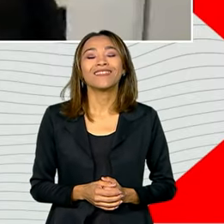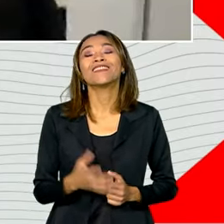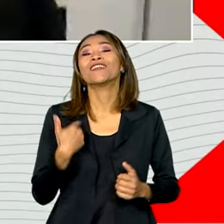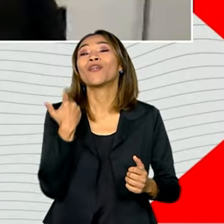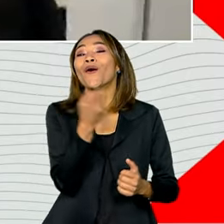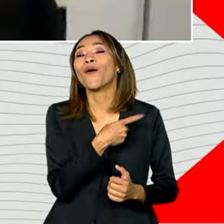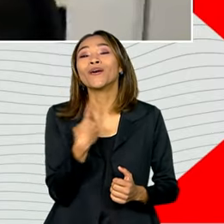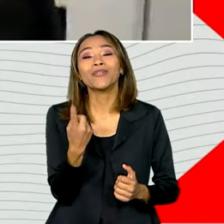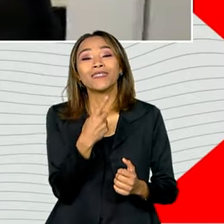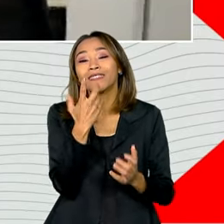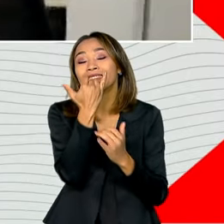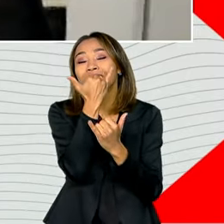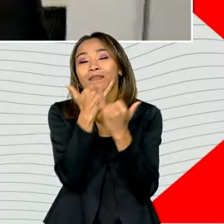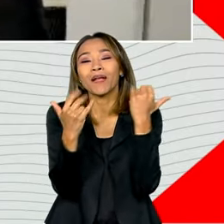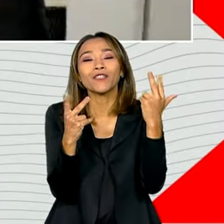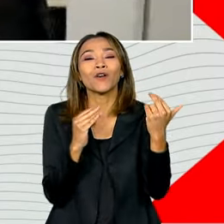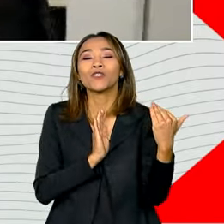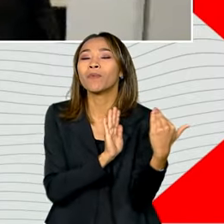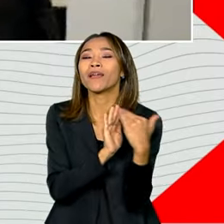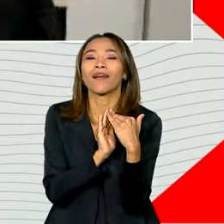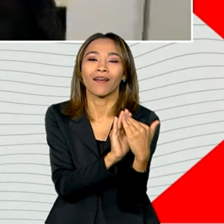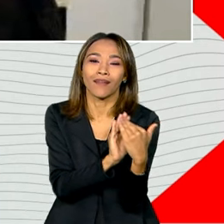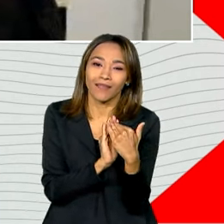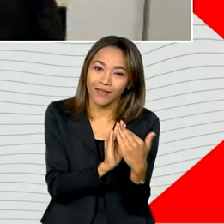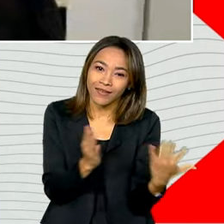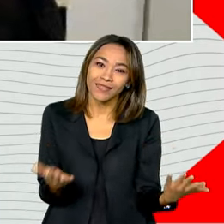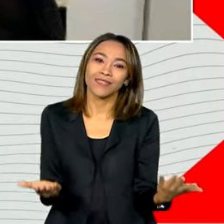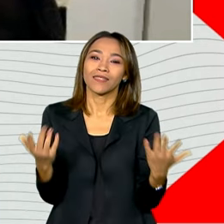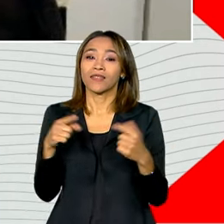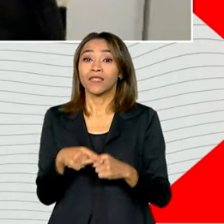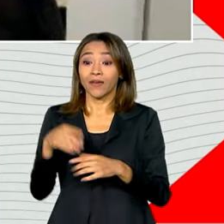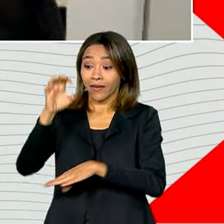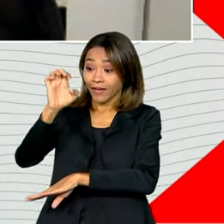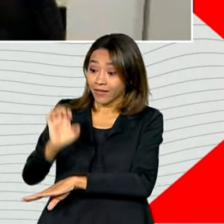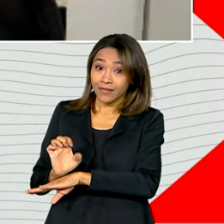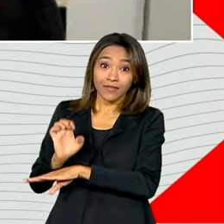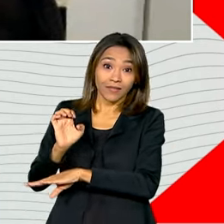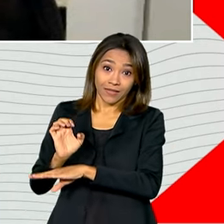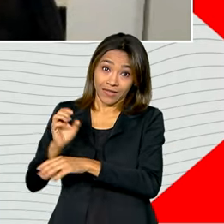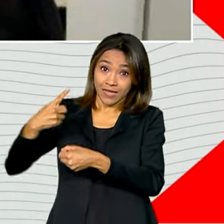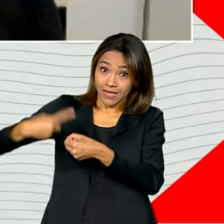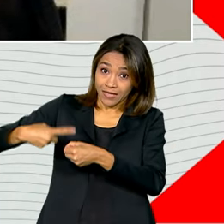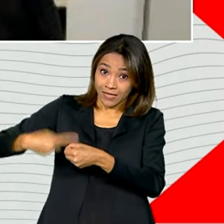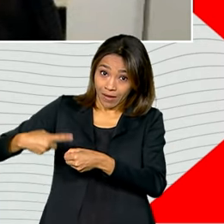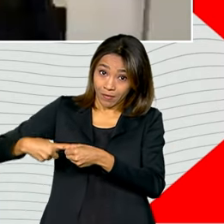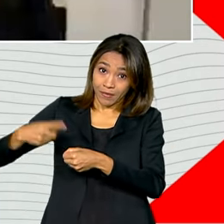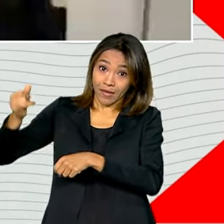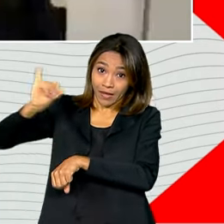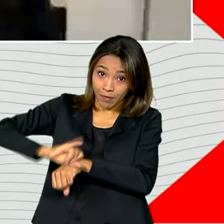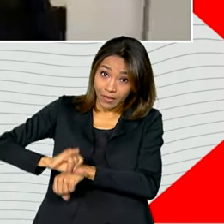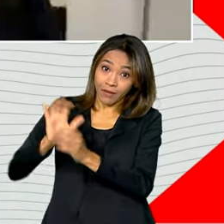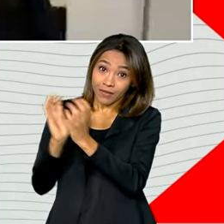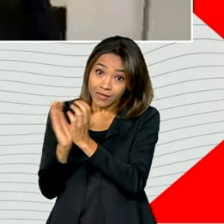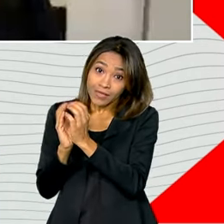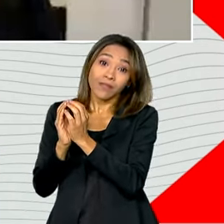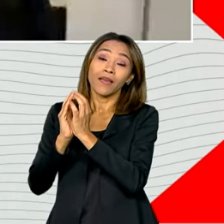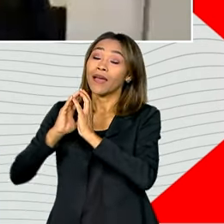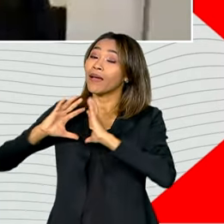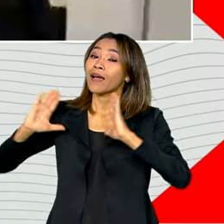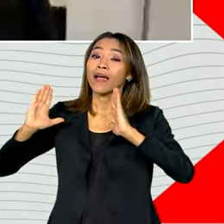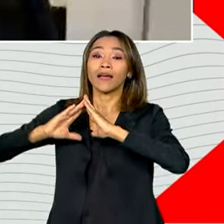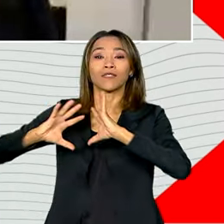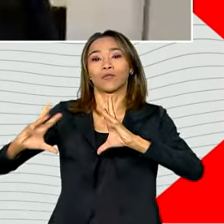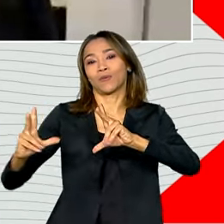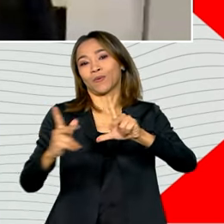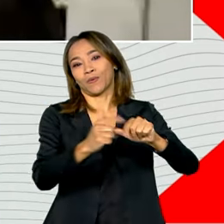Não, verdade. Recife é a capital de todos os pernambucanos e é motivo de muito orgulho para a gente, né, Karine? Mas, bom, deixa eu te